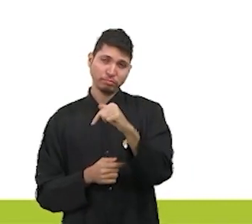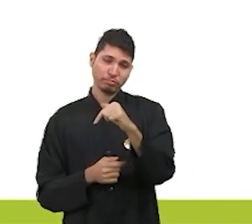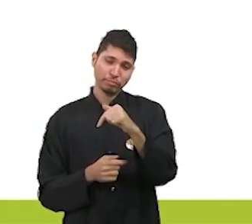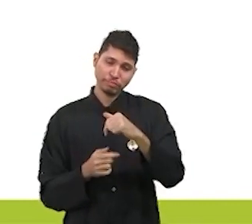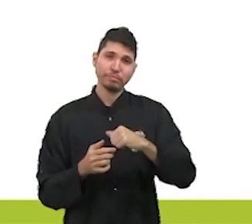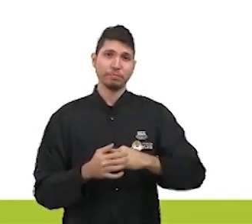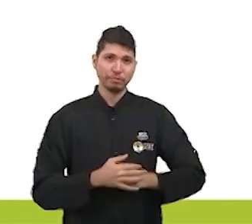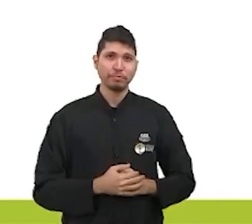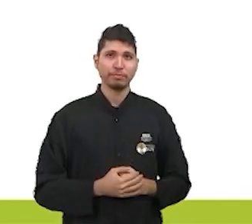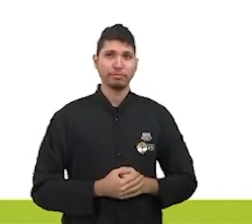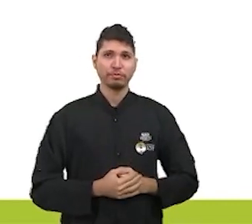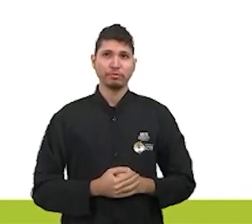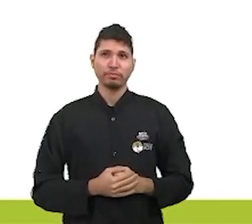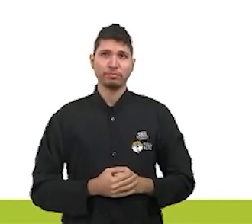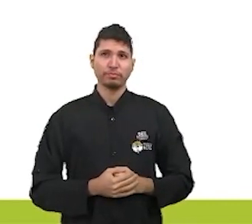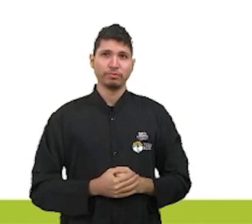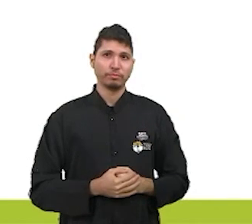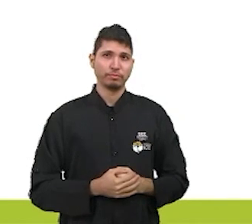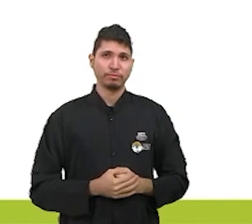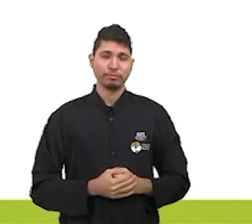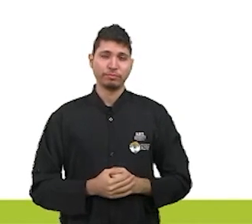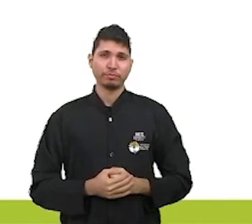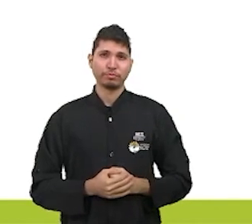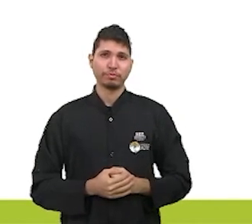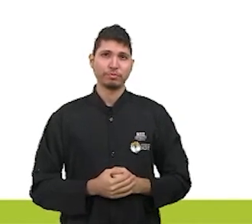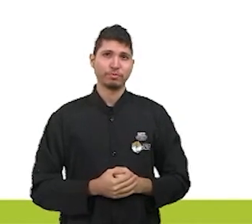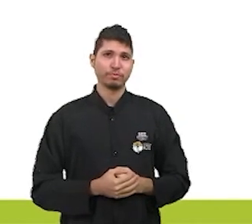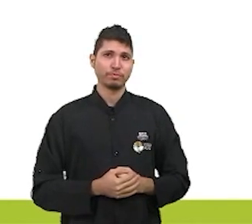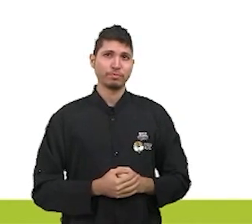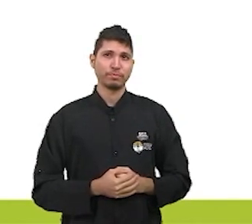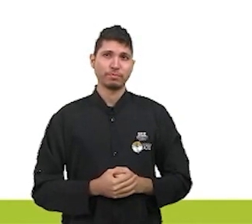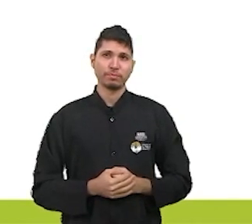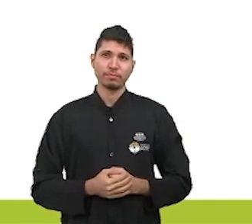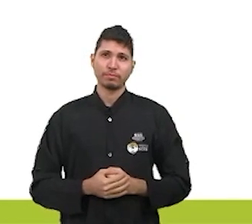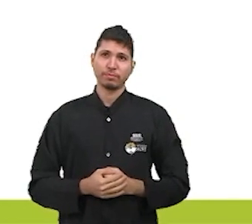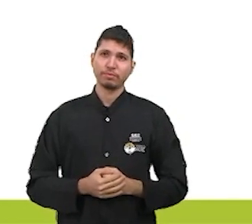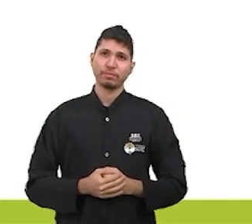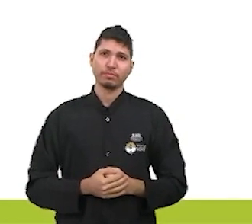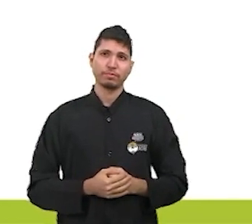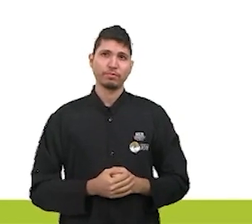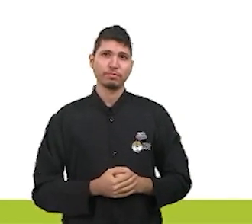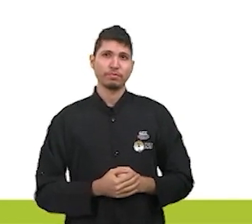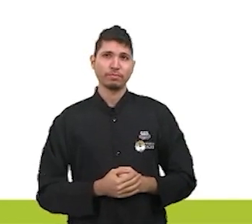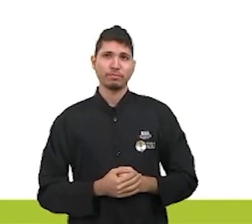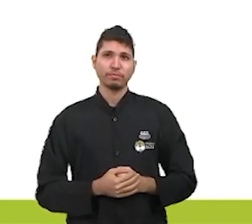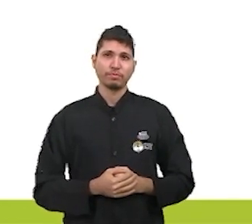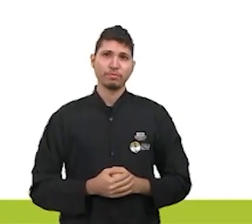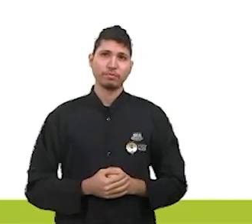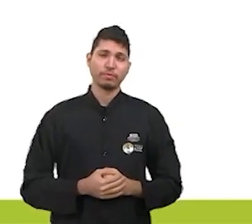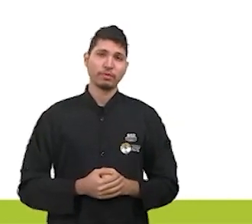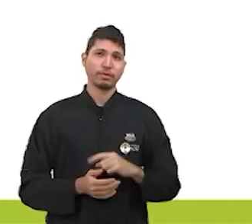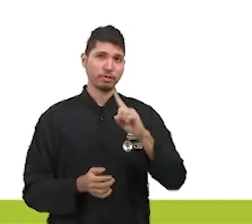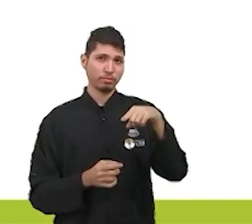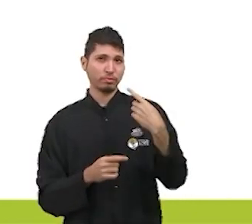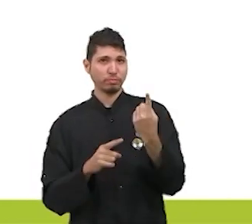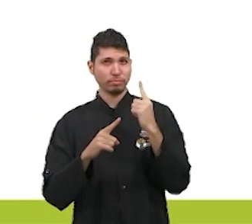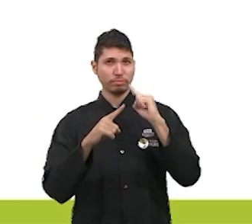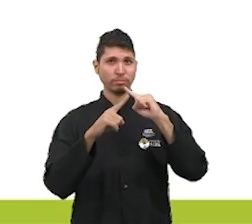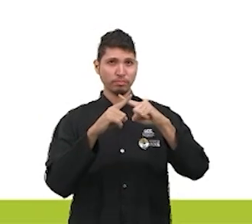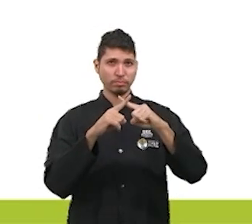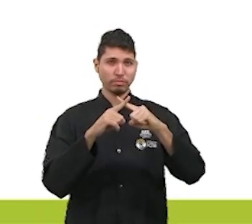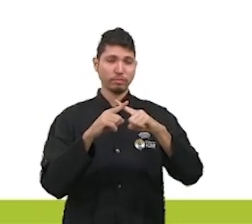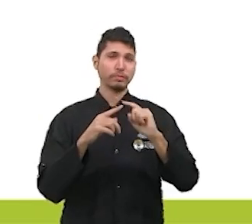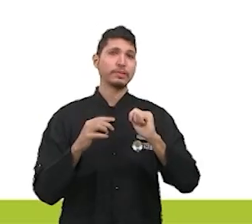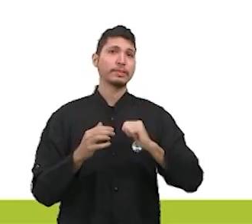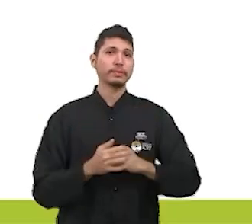mas é 1, tá? 7 por 1 dá 7. Aí você tem o quê, ó? Você tem 7, né? Multiplica esse com esse. Aí, professor, o